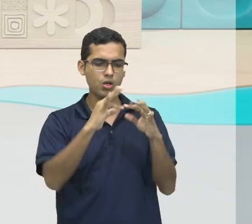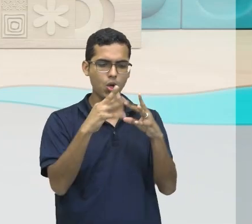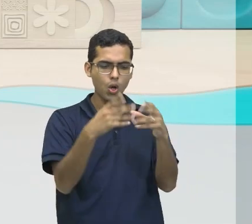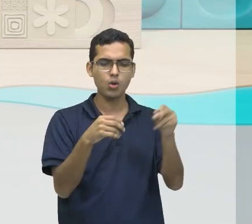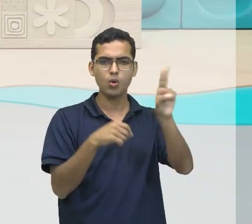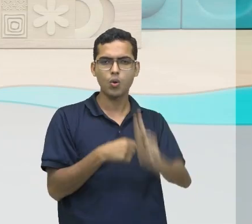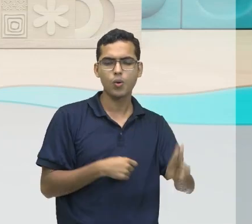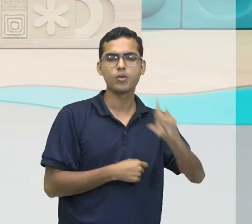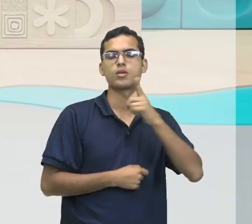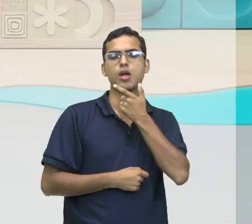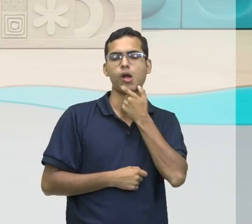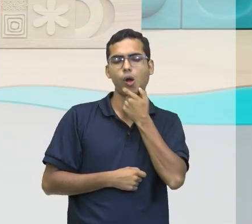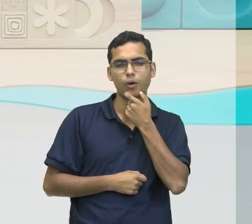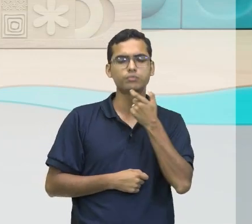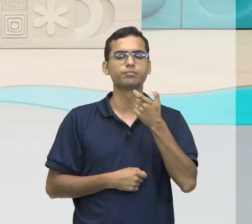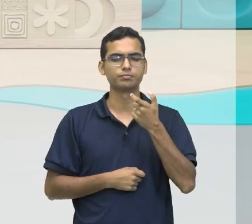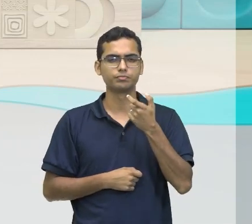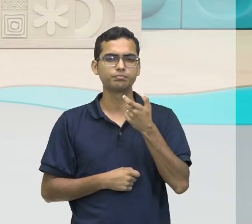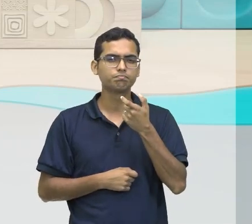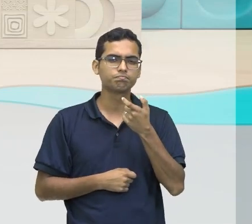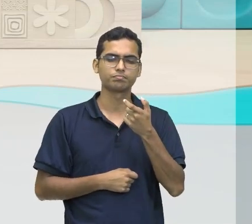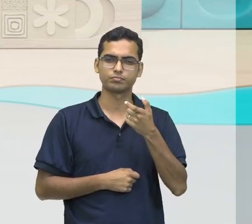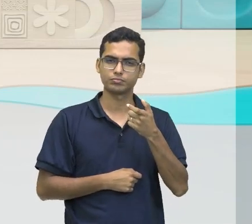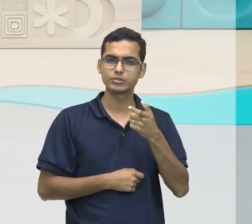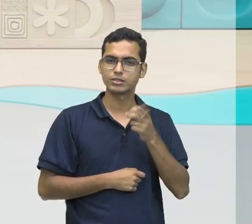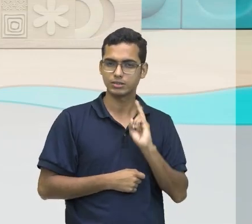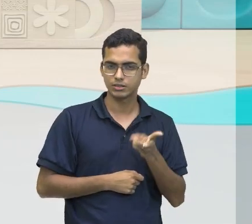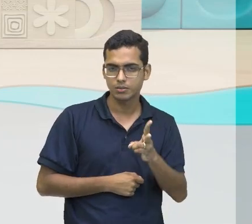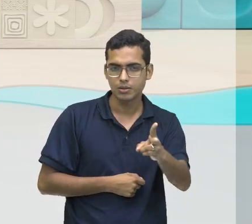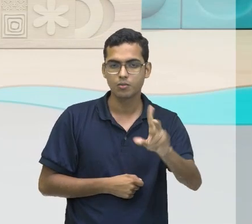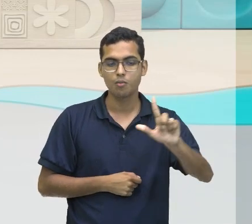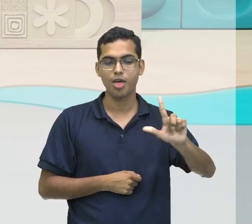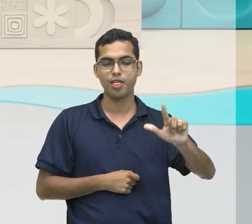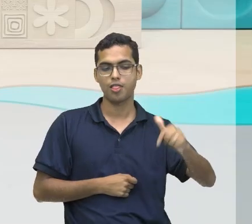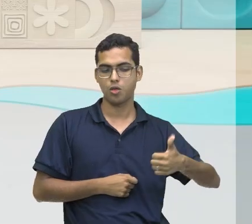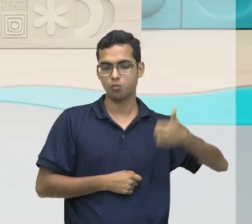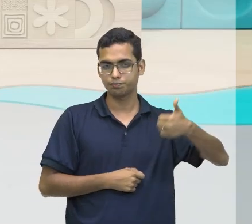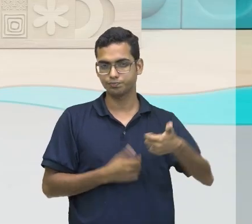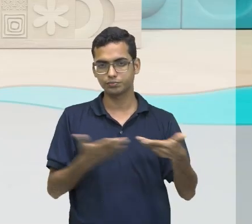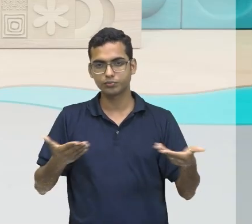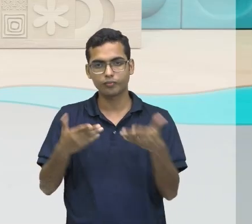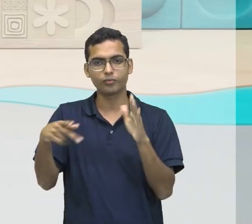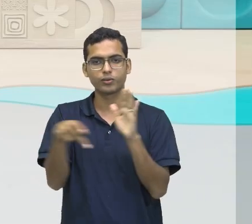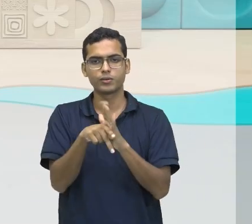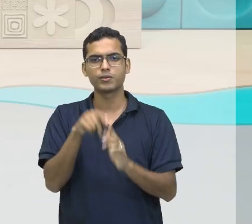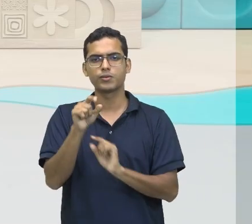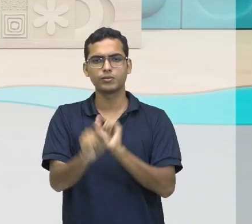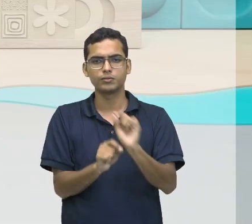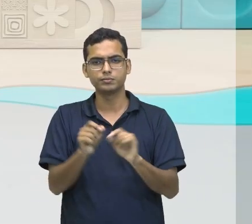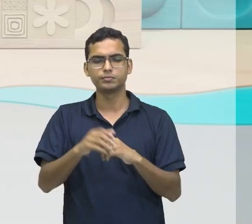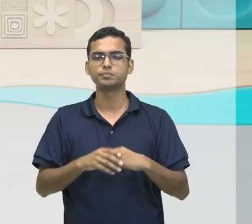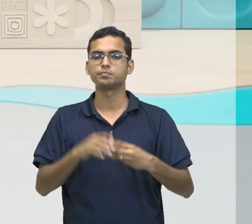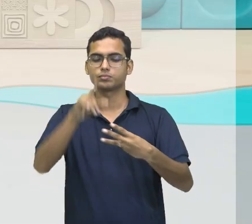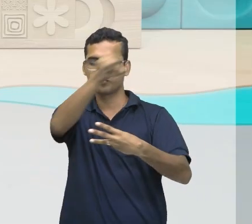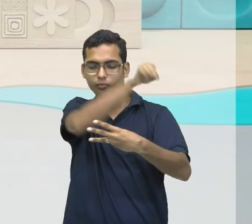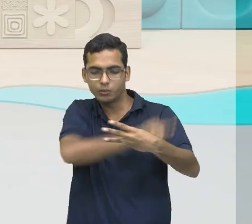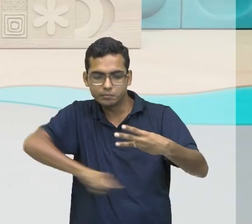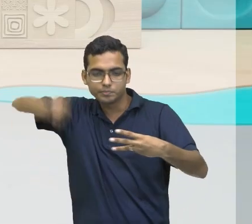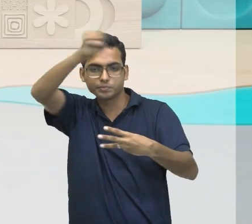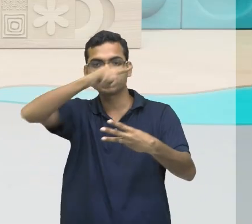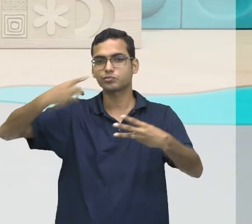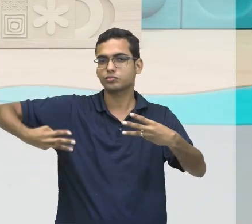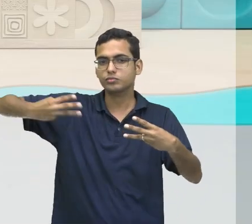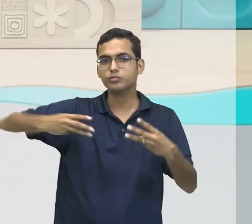inglesa. Já esse outro de fora, que abrange o Brasil, inclusive, é o Expanded Circle, que é o círculo expandido, que